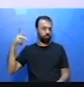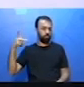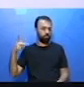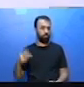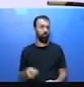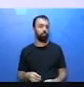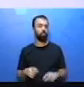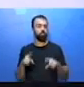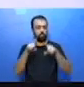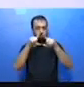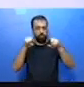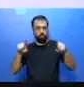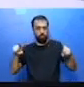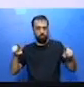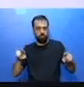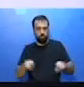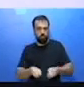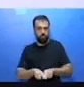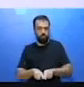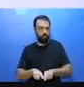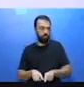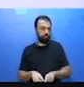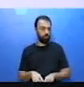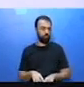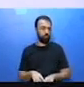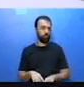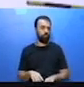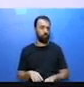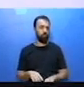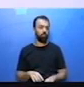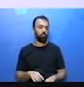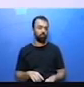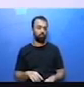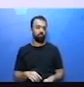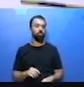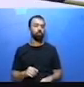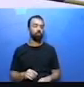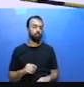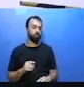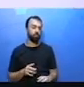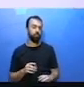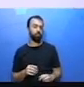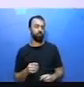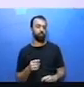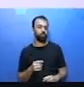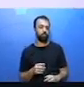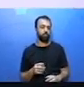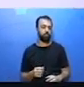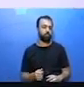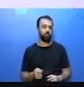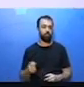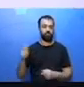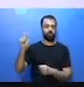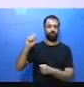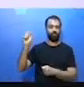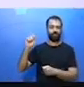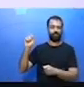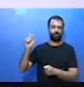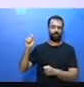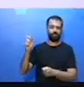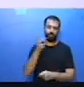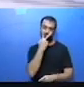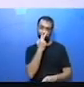O losango, né, nessa época aí, a gente vê muita gente soltando pipa,